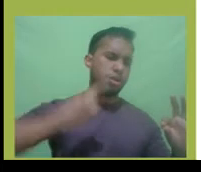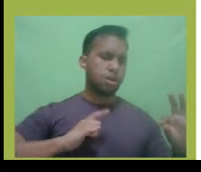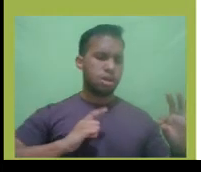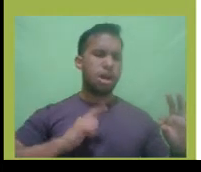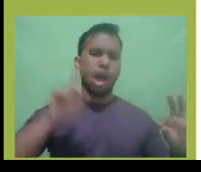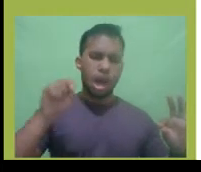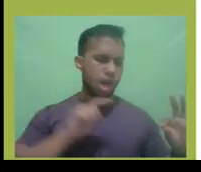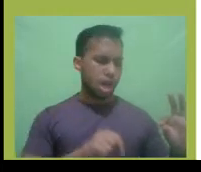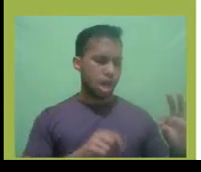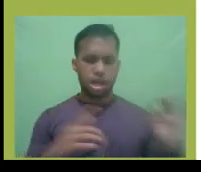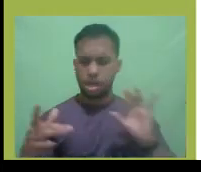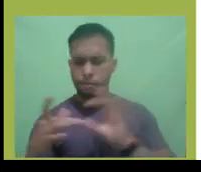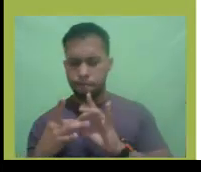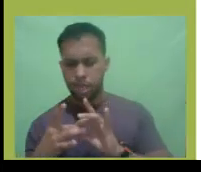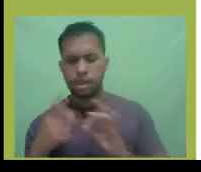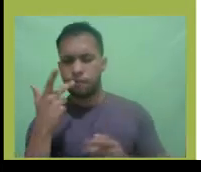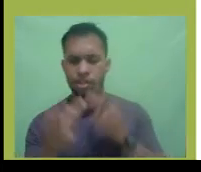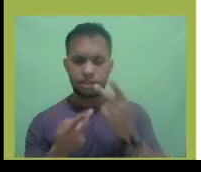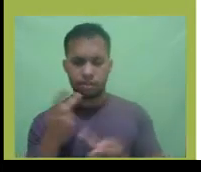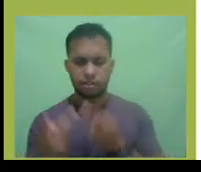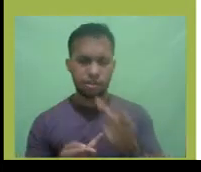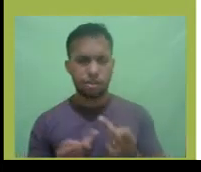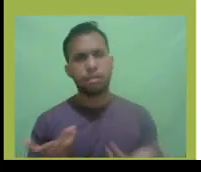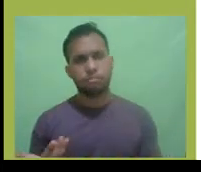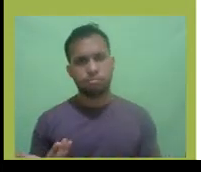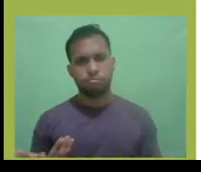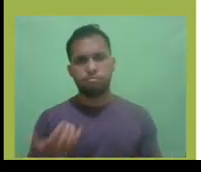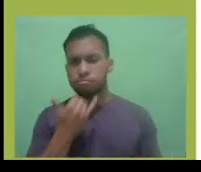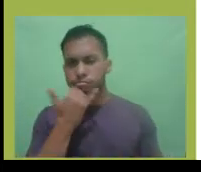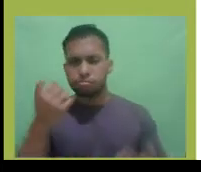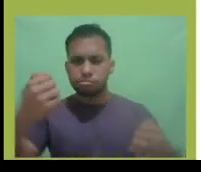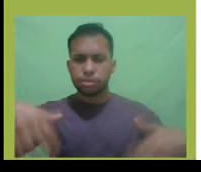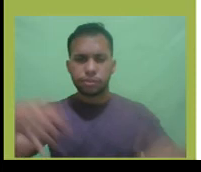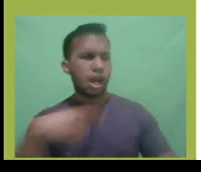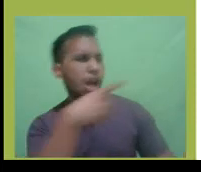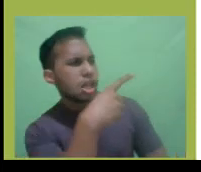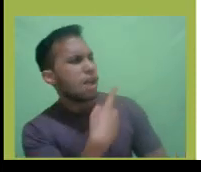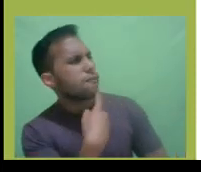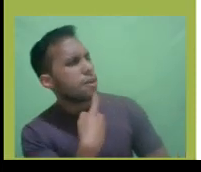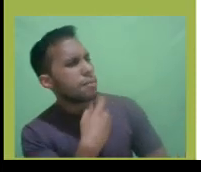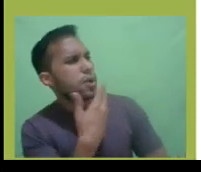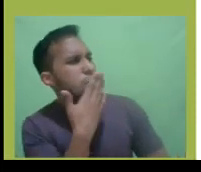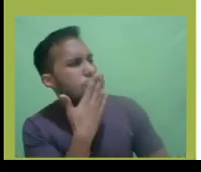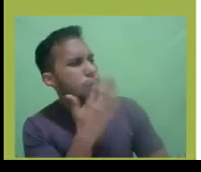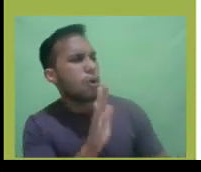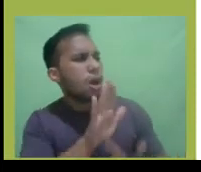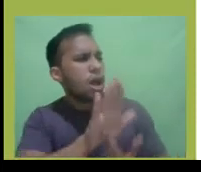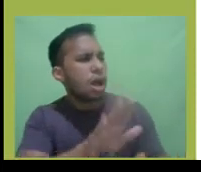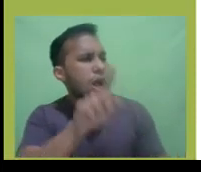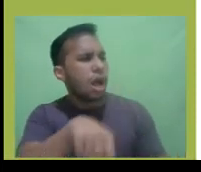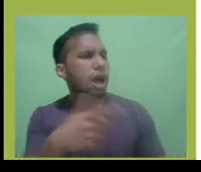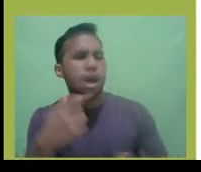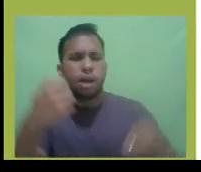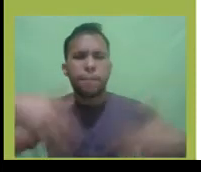aqui vocês podem ver isso, isso e isso. A cor vermelha representa o tratamento tal, a cor azul representa o tratamento tal. E aí você